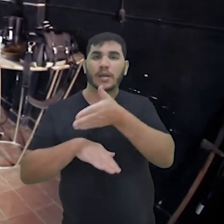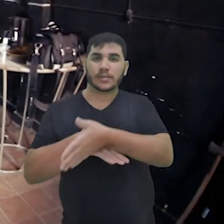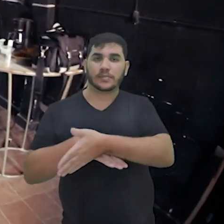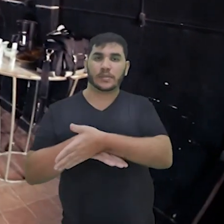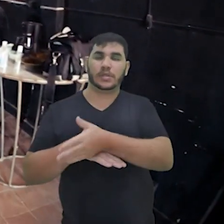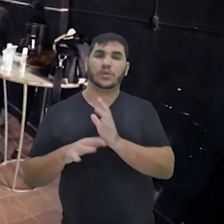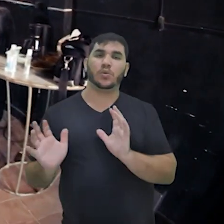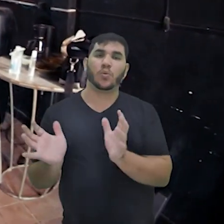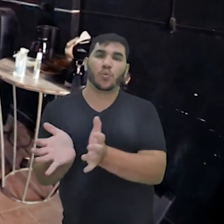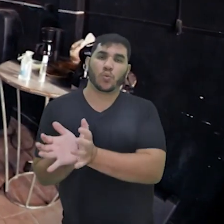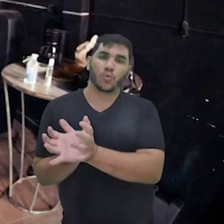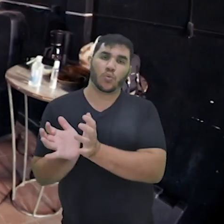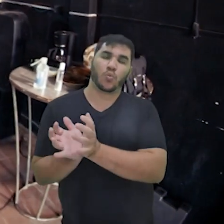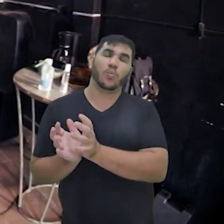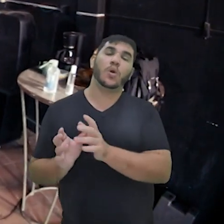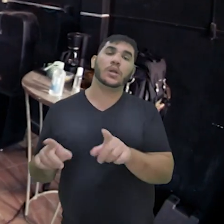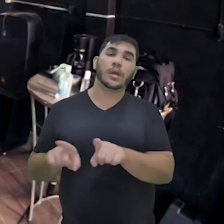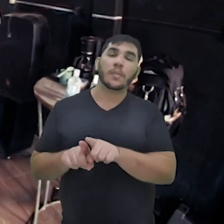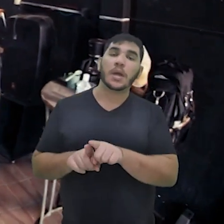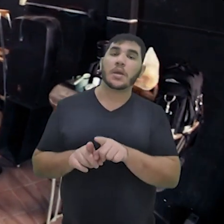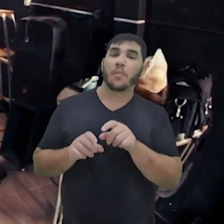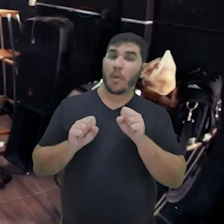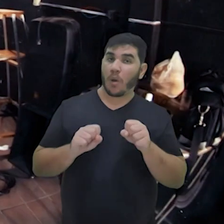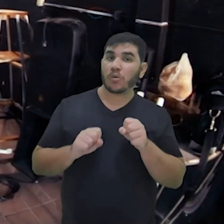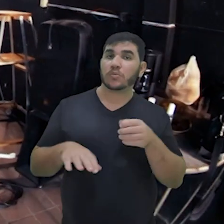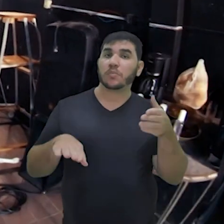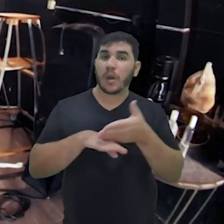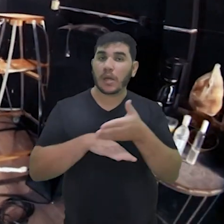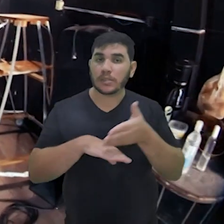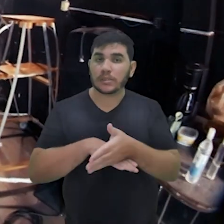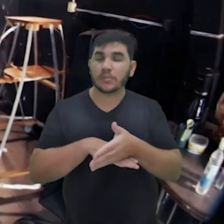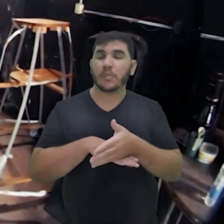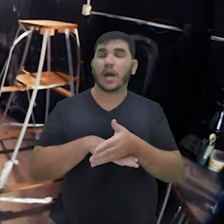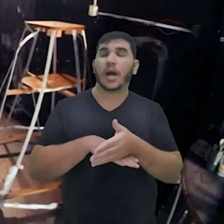parte, ou talvez ainda faça parte,